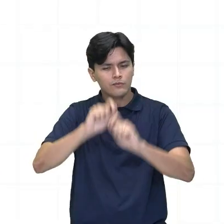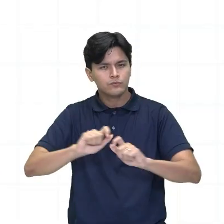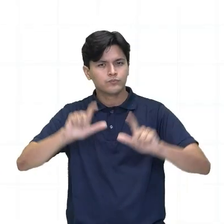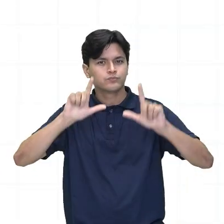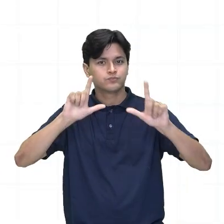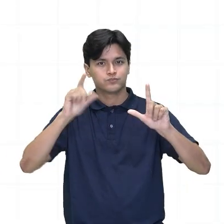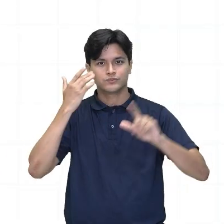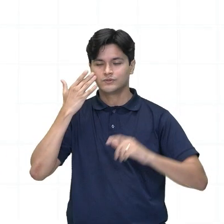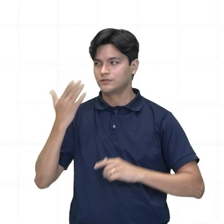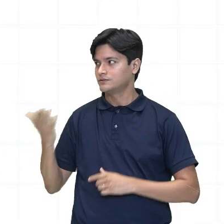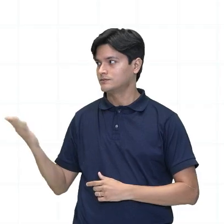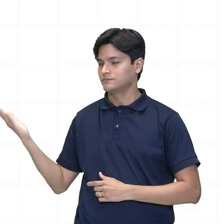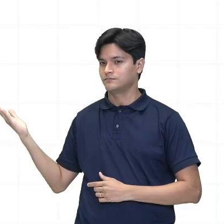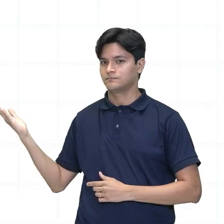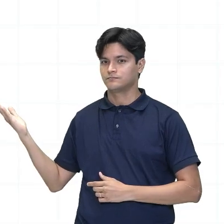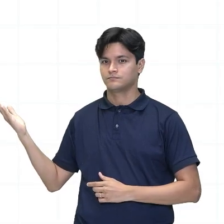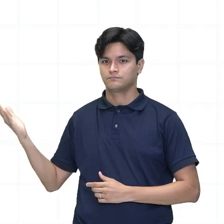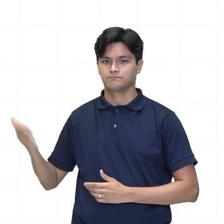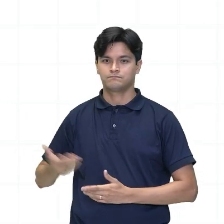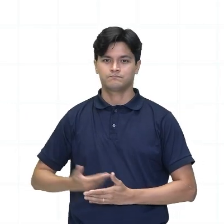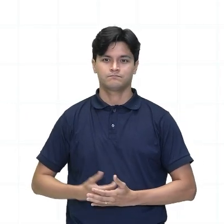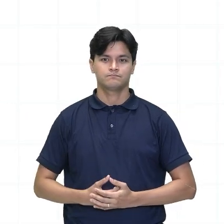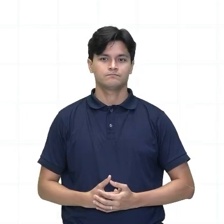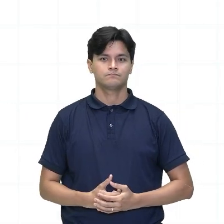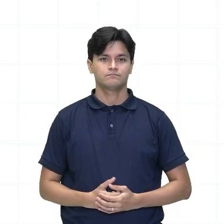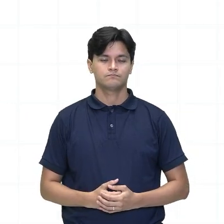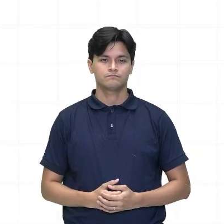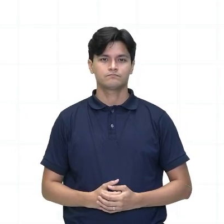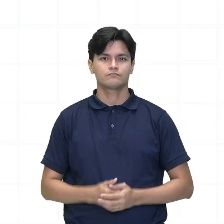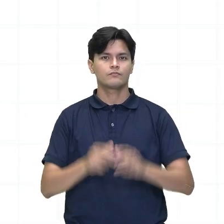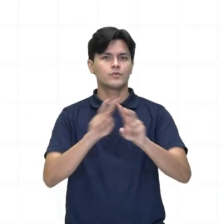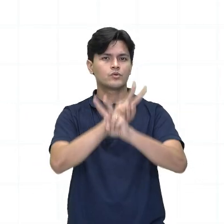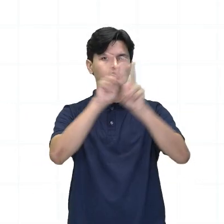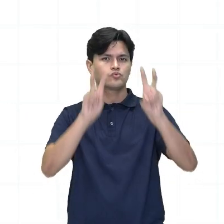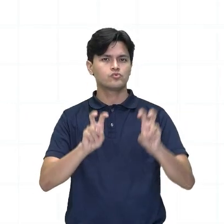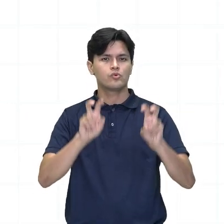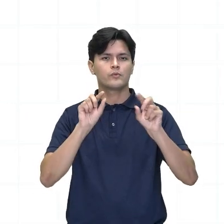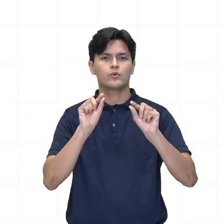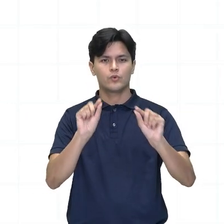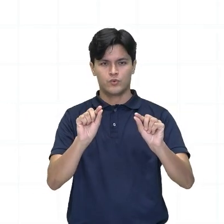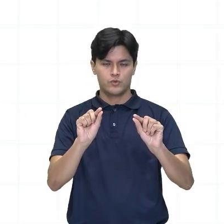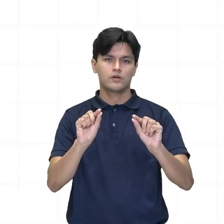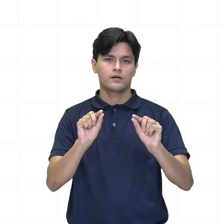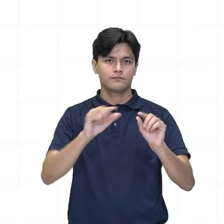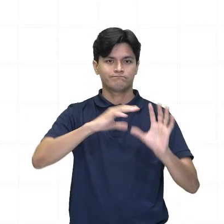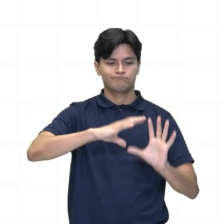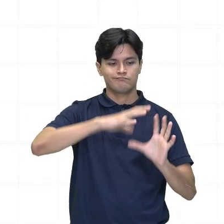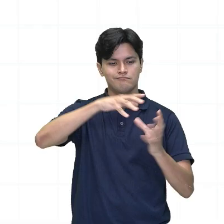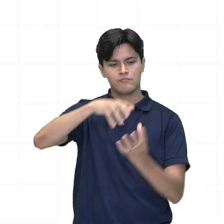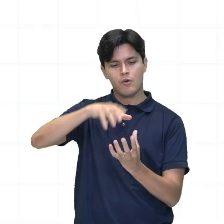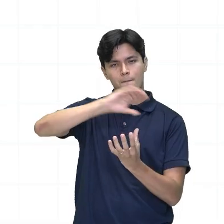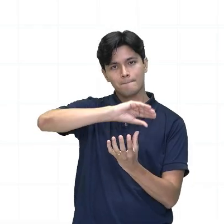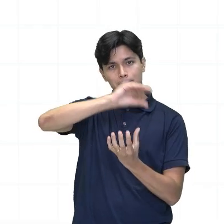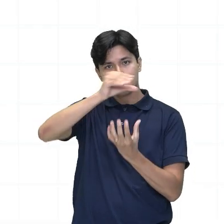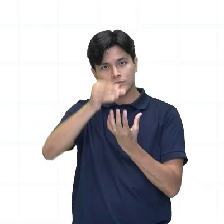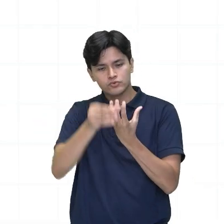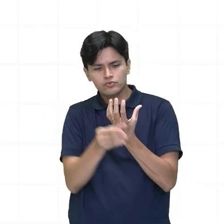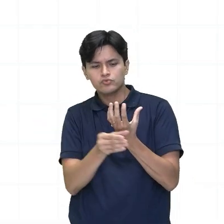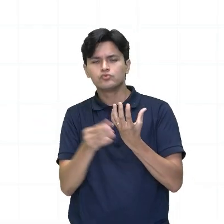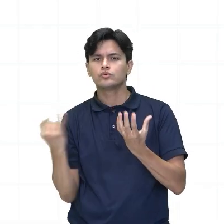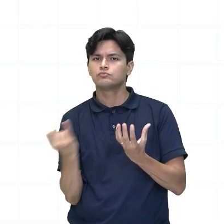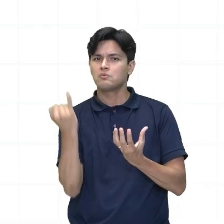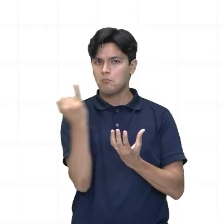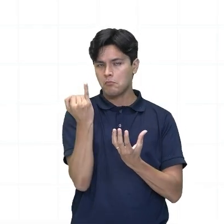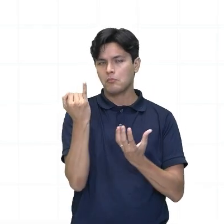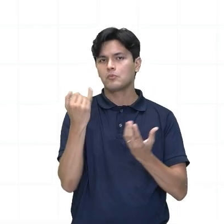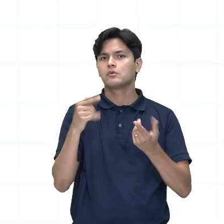nossa próxima cartela aí, ampliando, né, falando sobre a importância da nossa camada de ozônio, de como